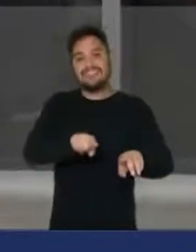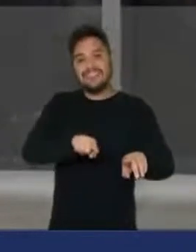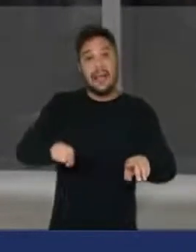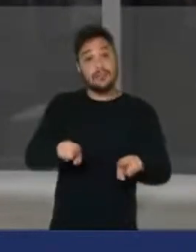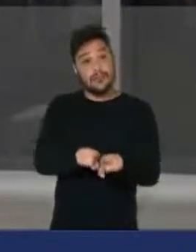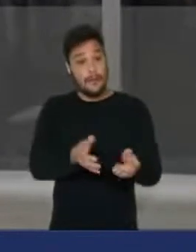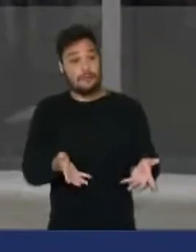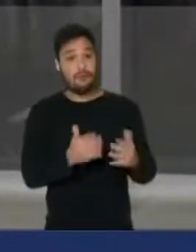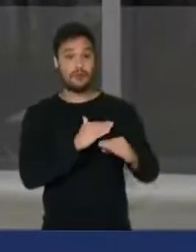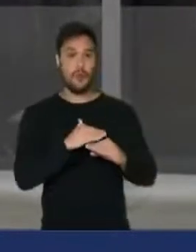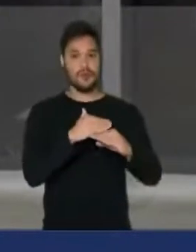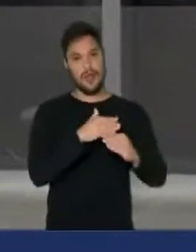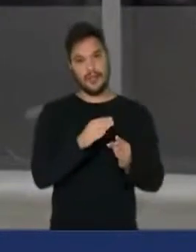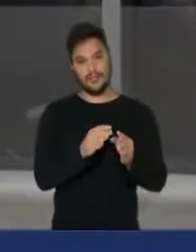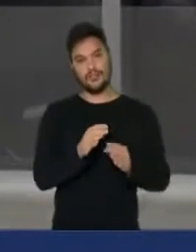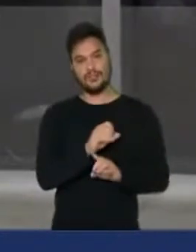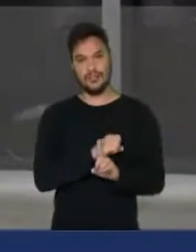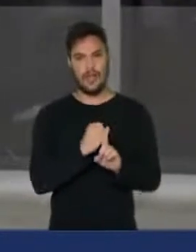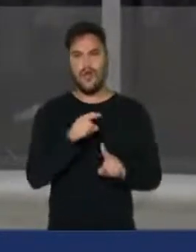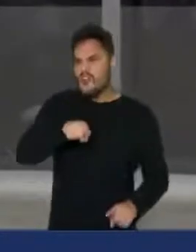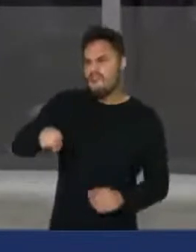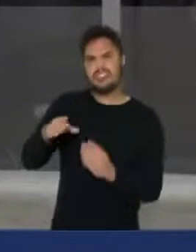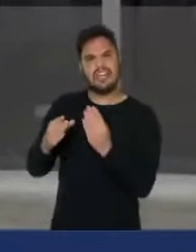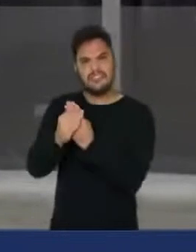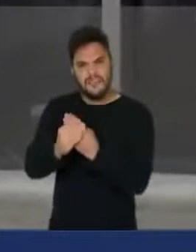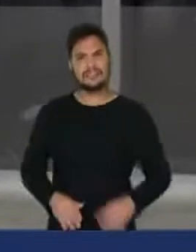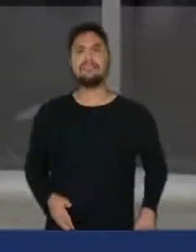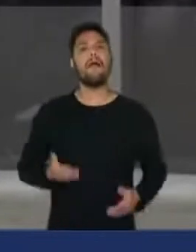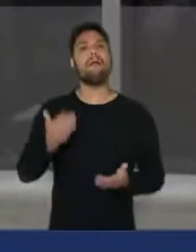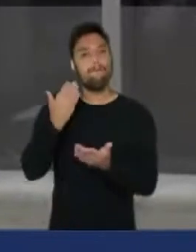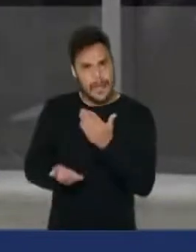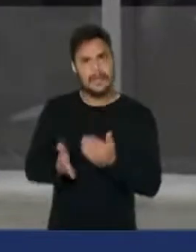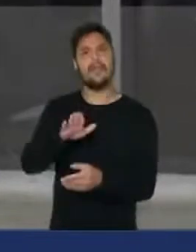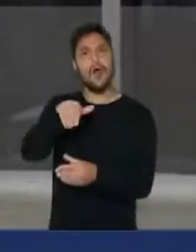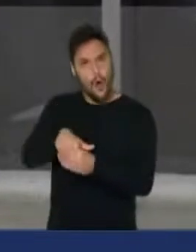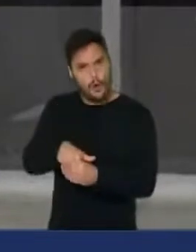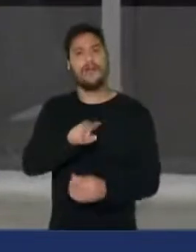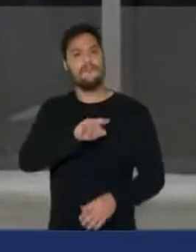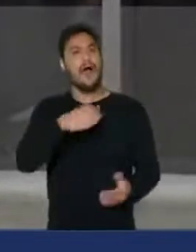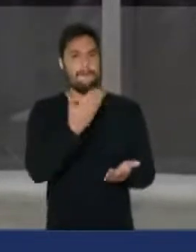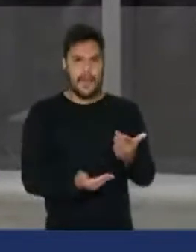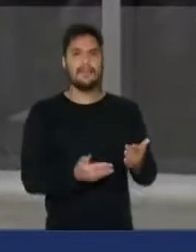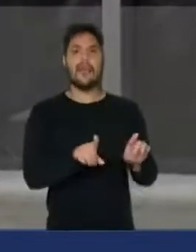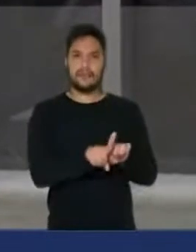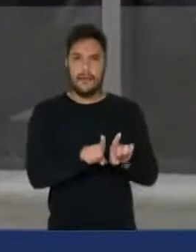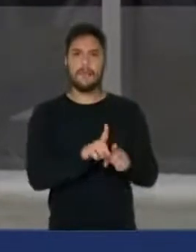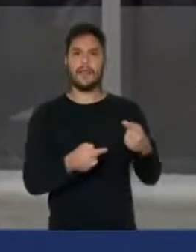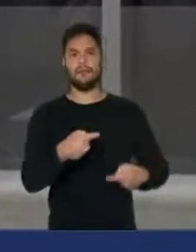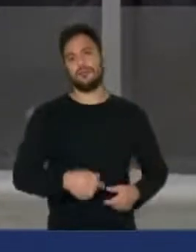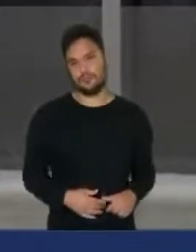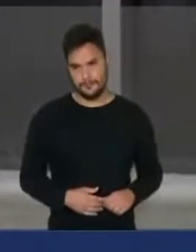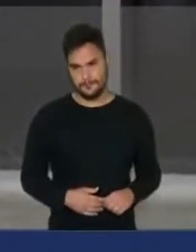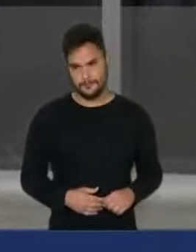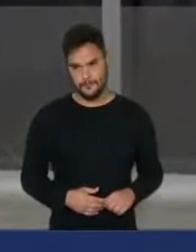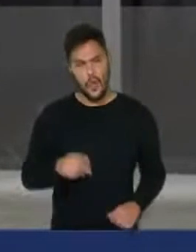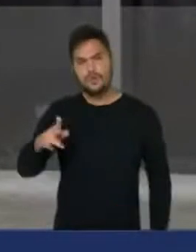promova a justiça social. E vocês, fascistas, perderam nas urnas e vão perder, então perdendo na política, porque o